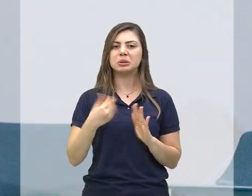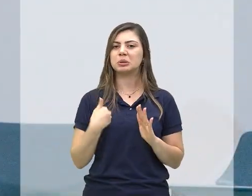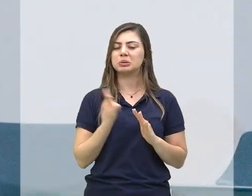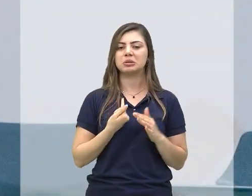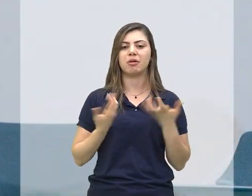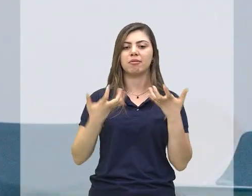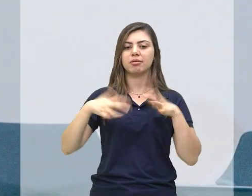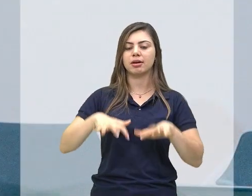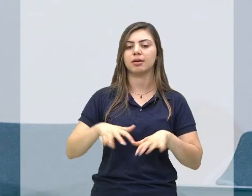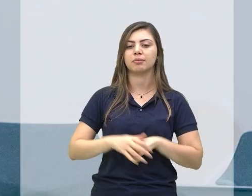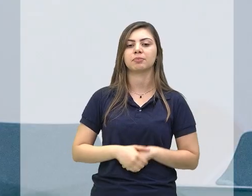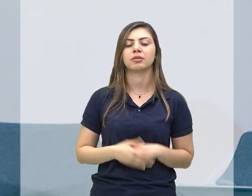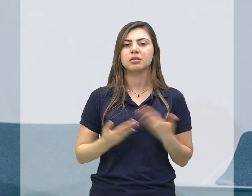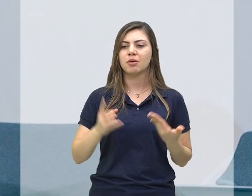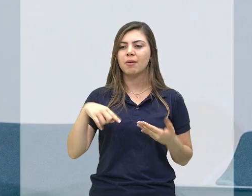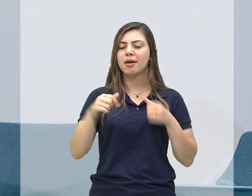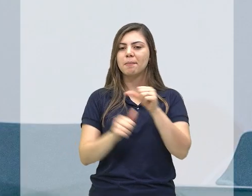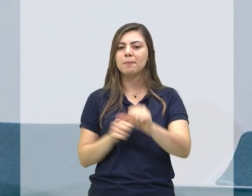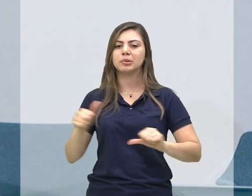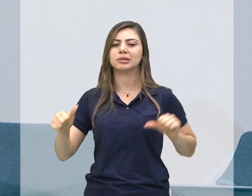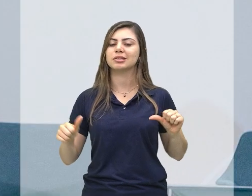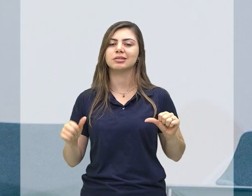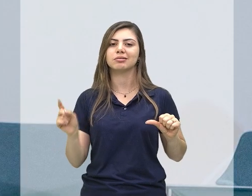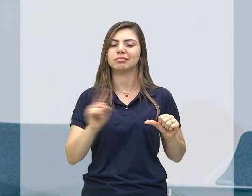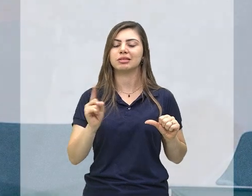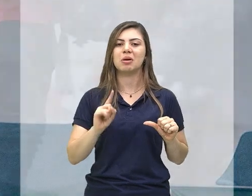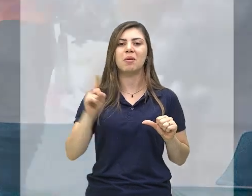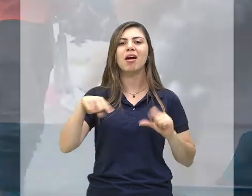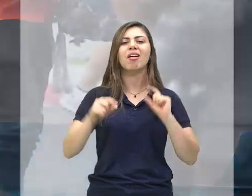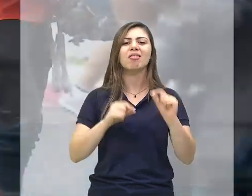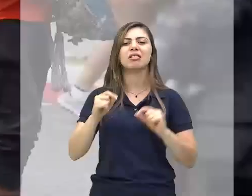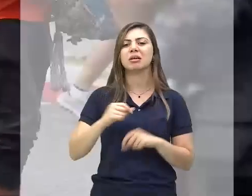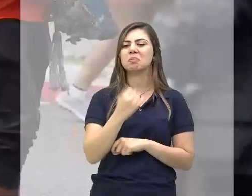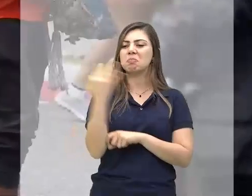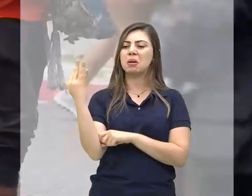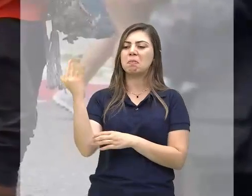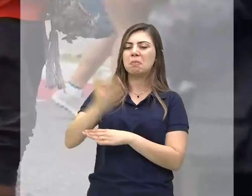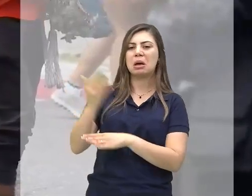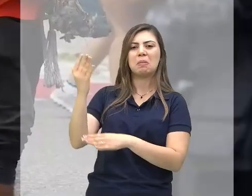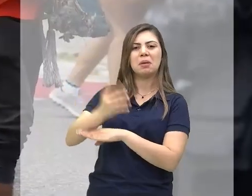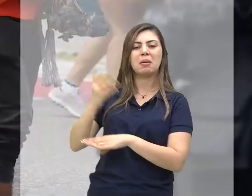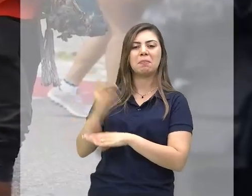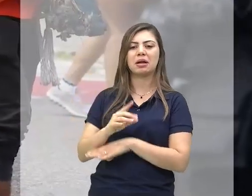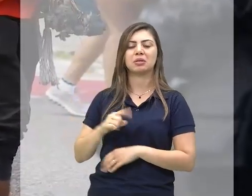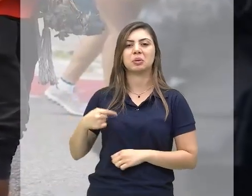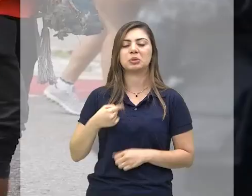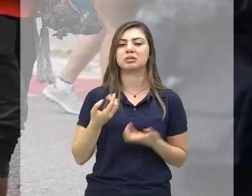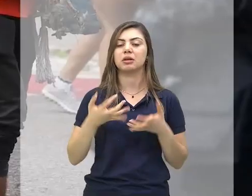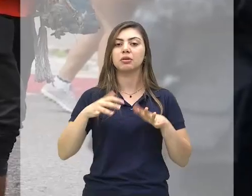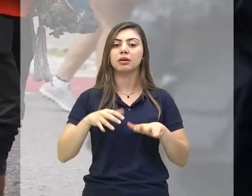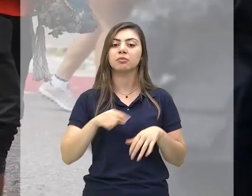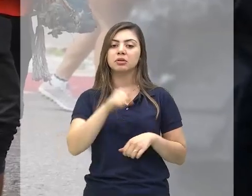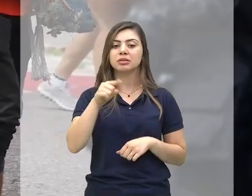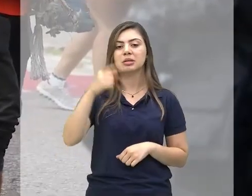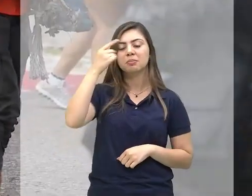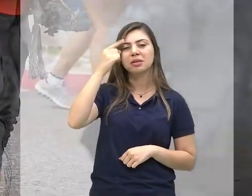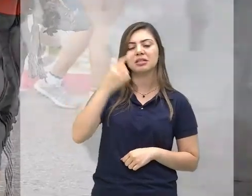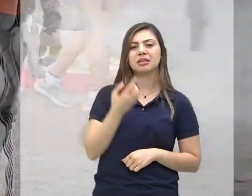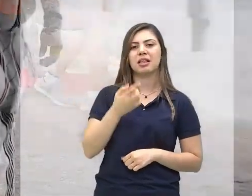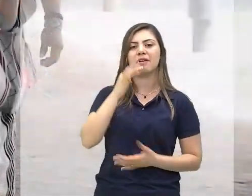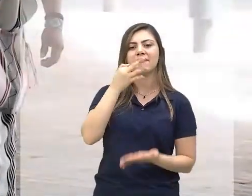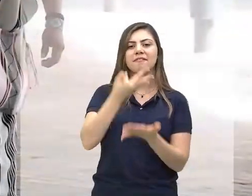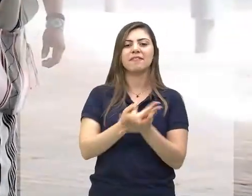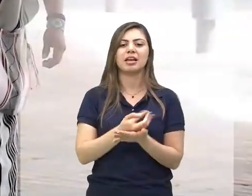Isso não é transição, é destruição. Repudiamos o uso da fé para atacar